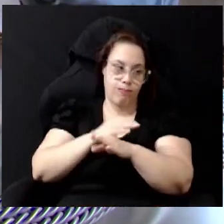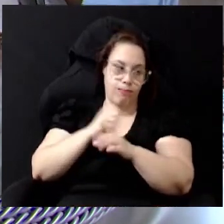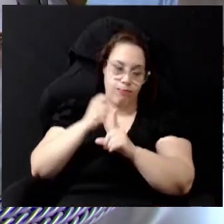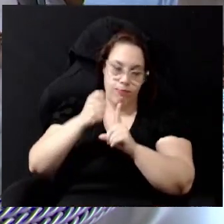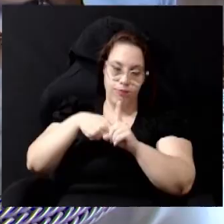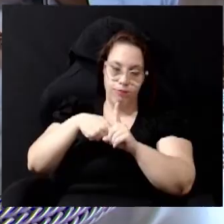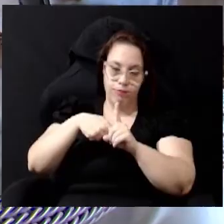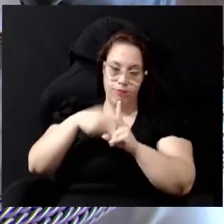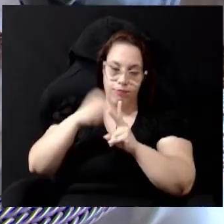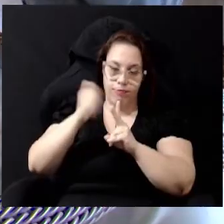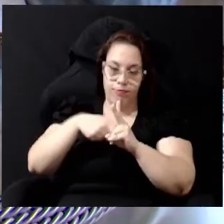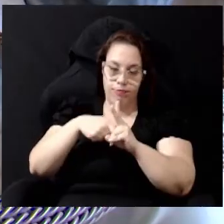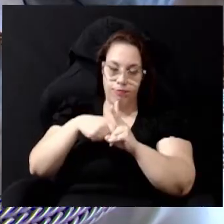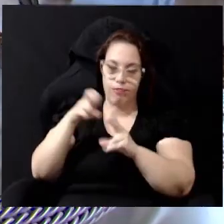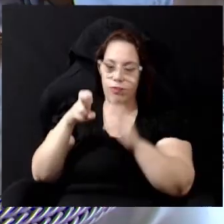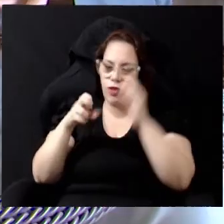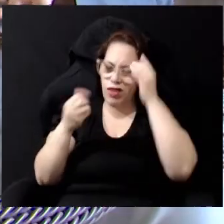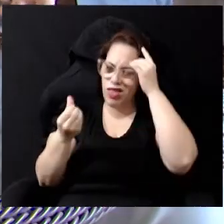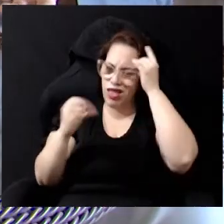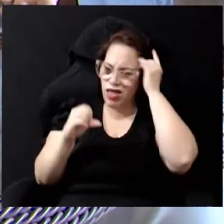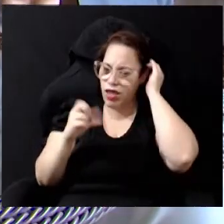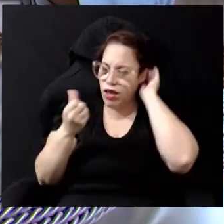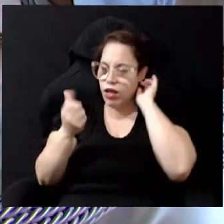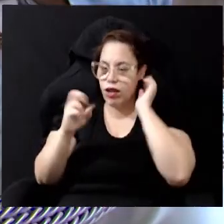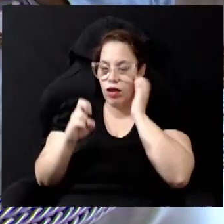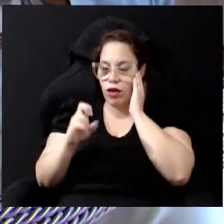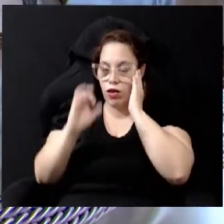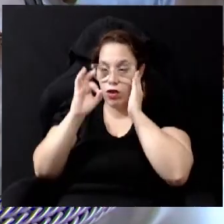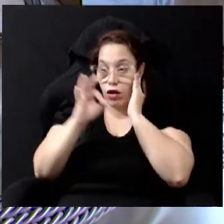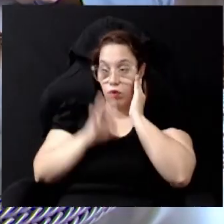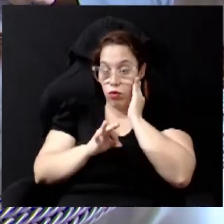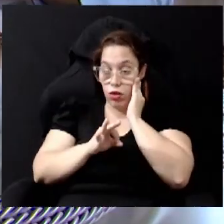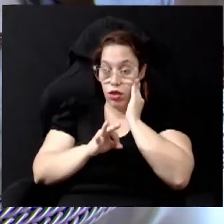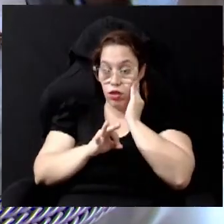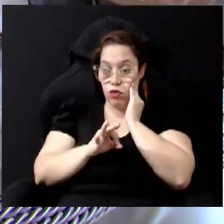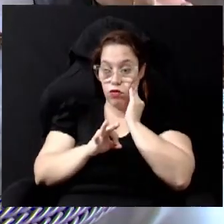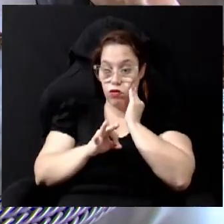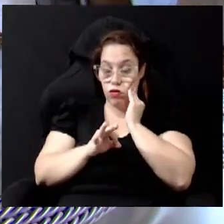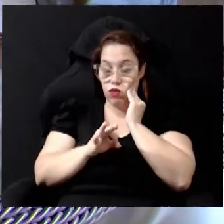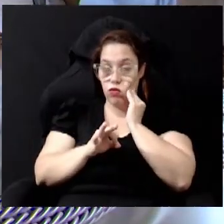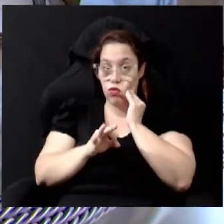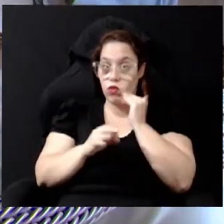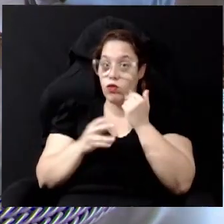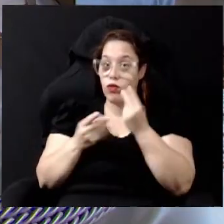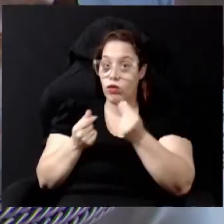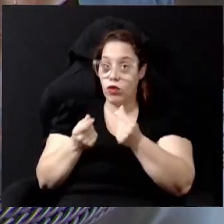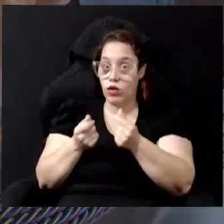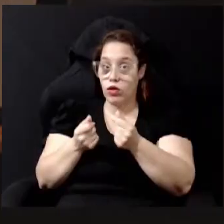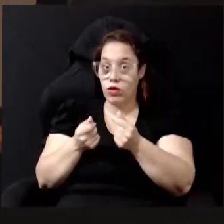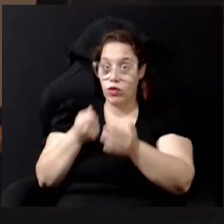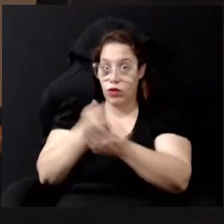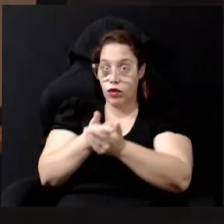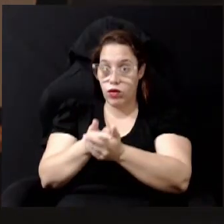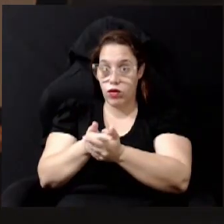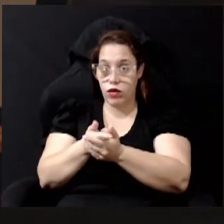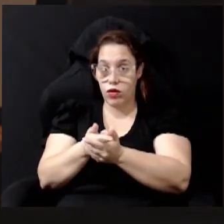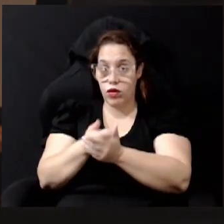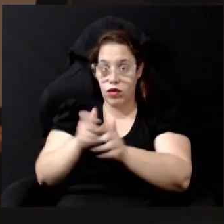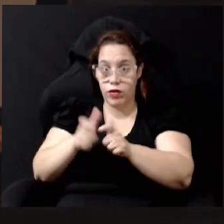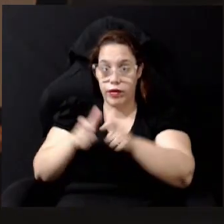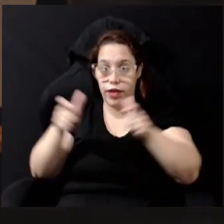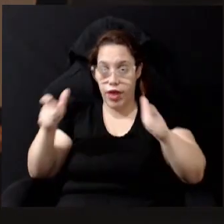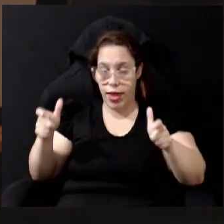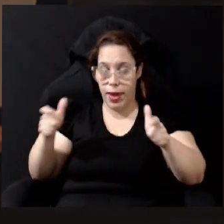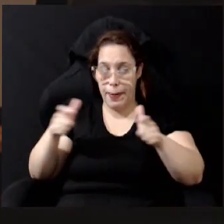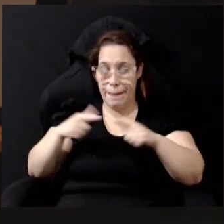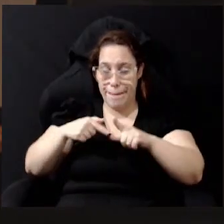de 5, 10, 15, 30% do seu poder de compra por conta da alta inflação. Então isso